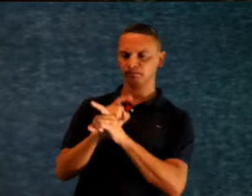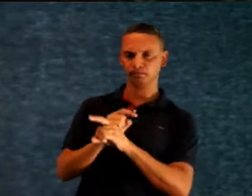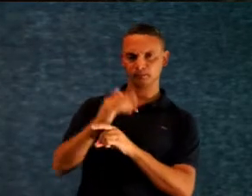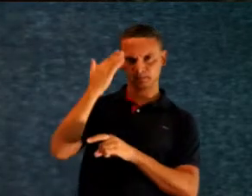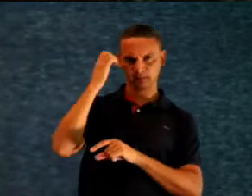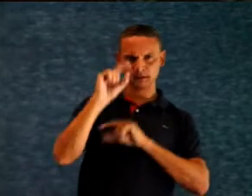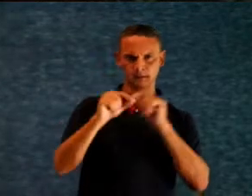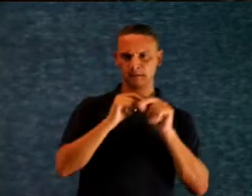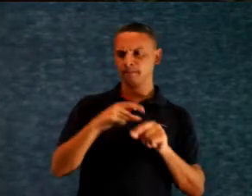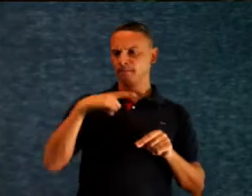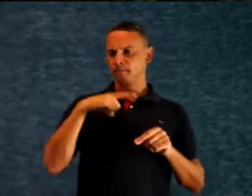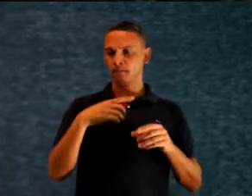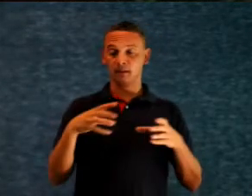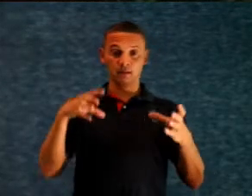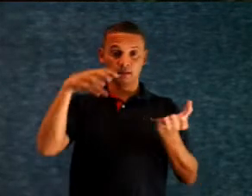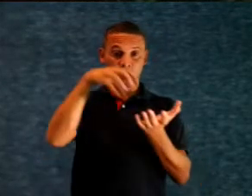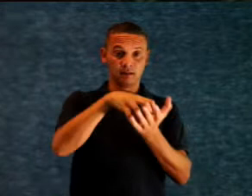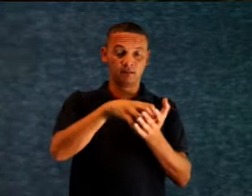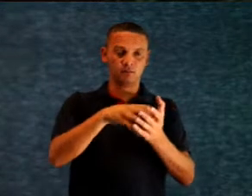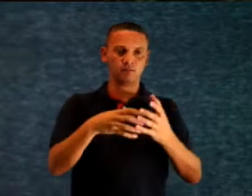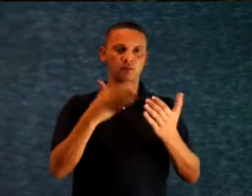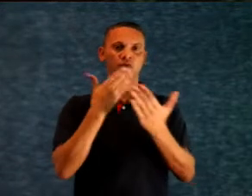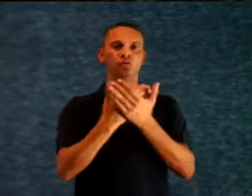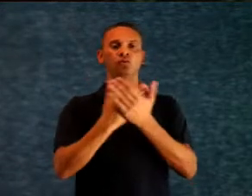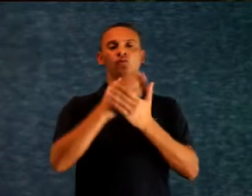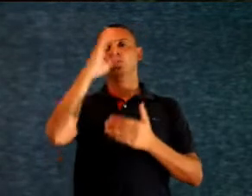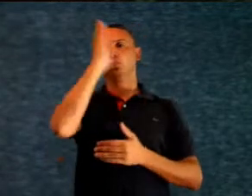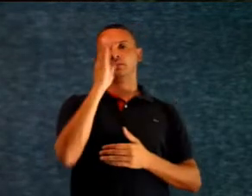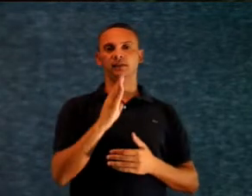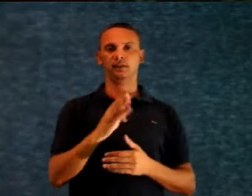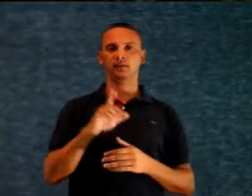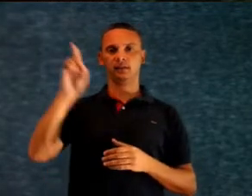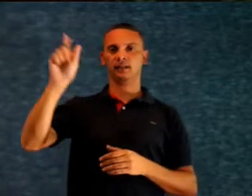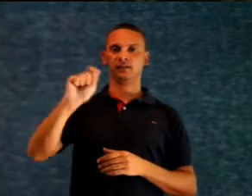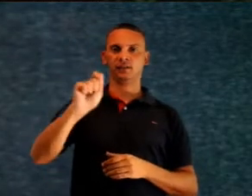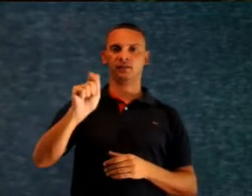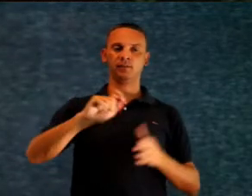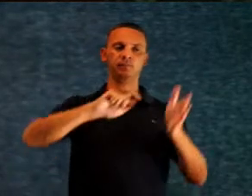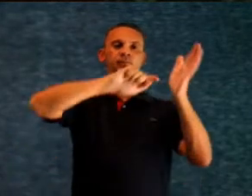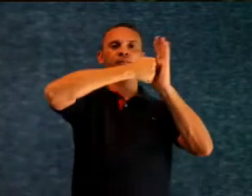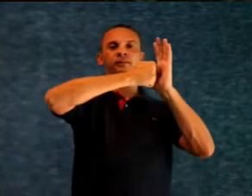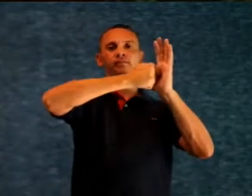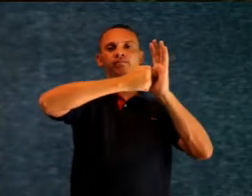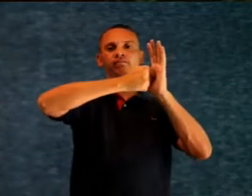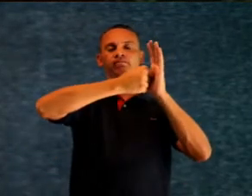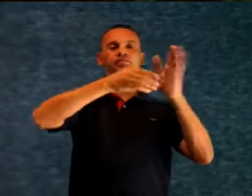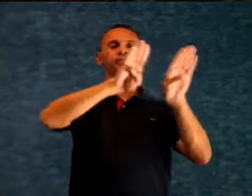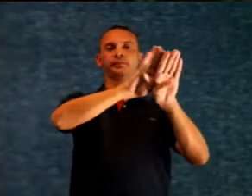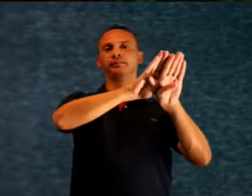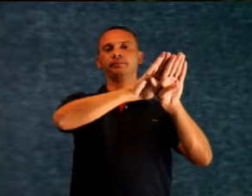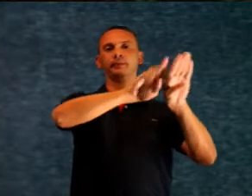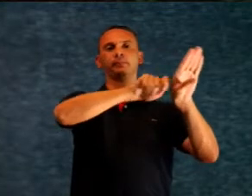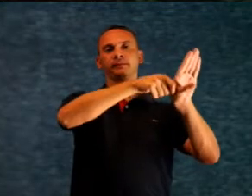de ler. Este Centro de Estudos Brasileiros já não existe, foi fechado em Buenos Aires. É uma pena.